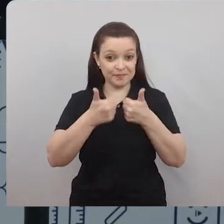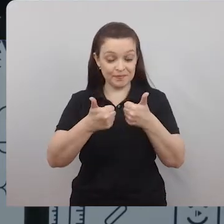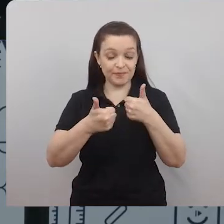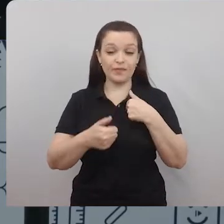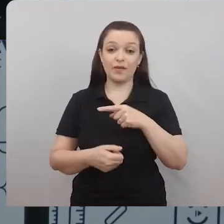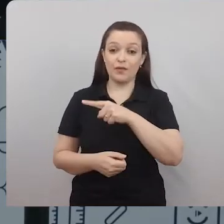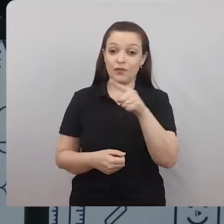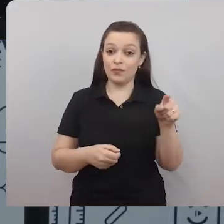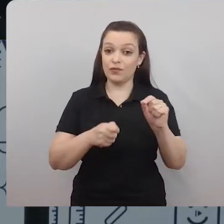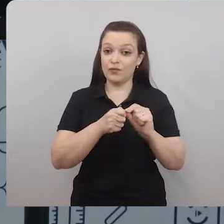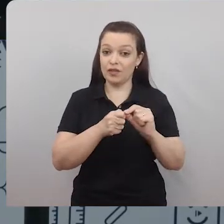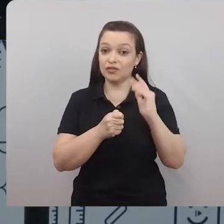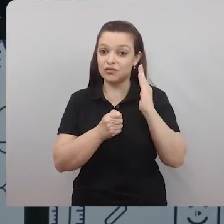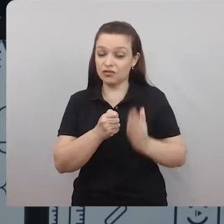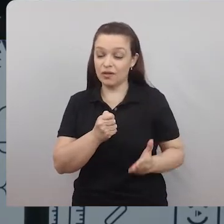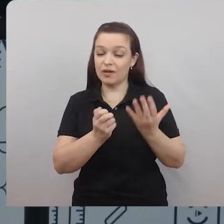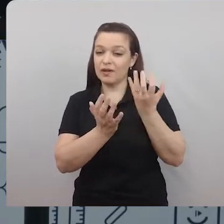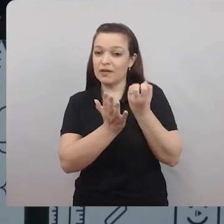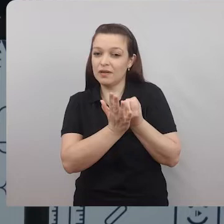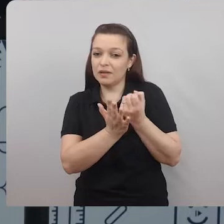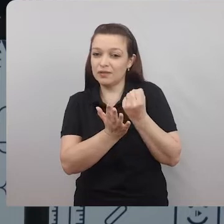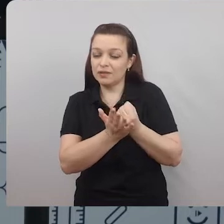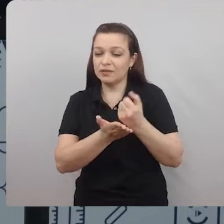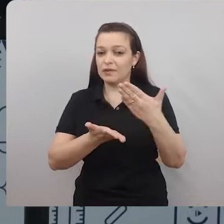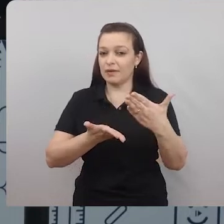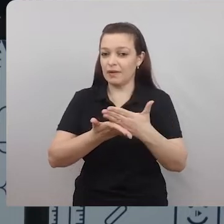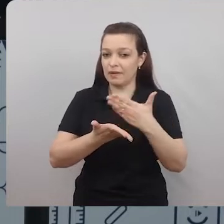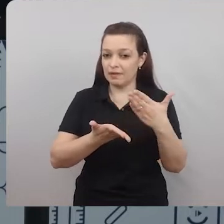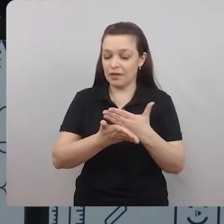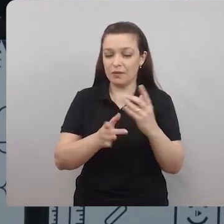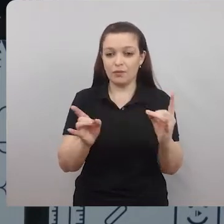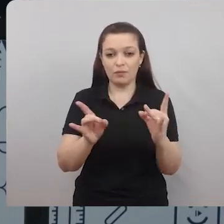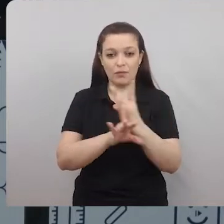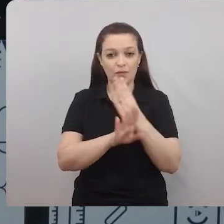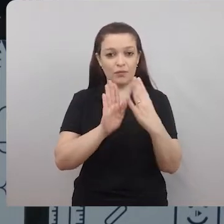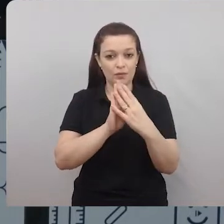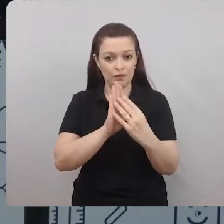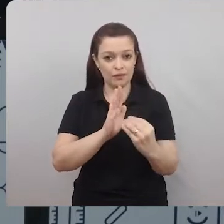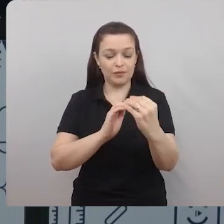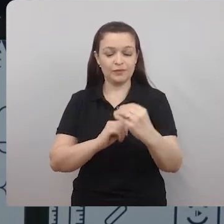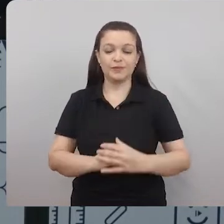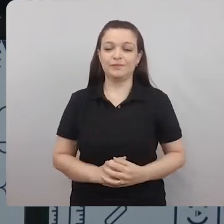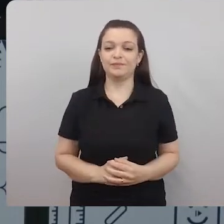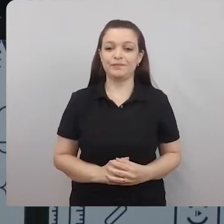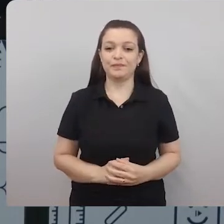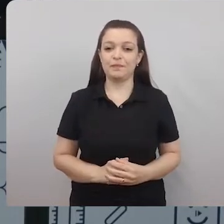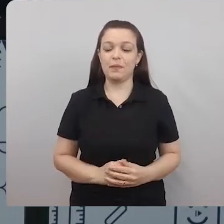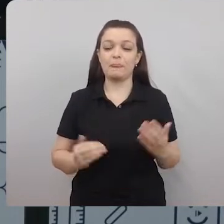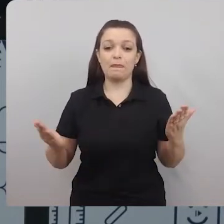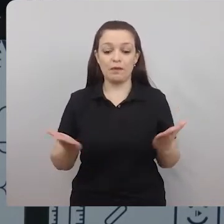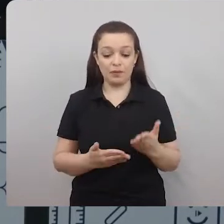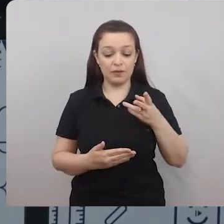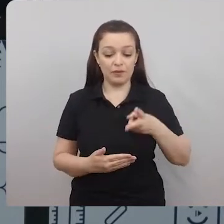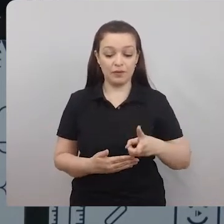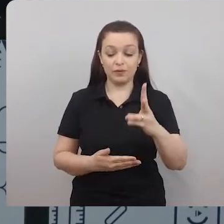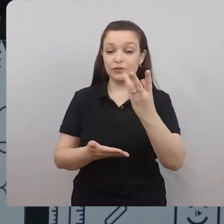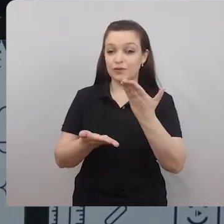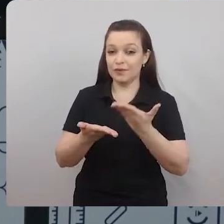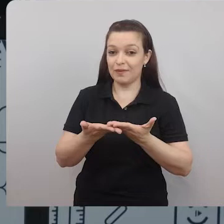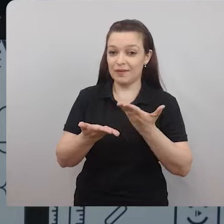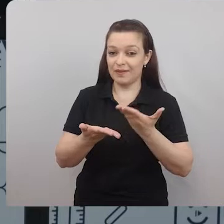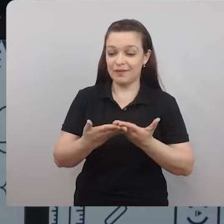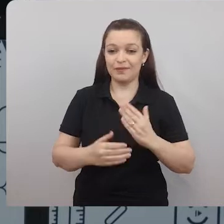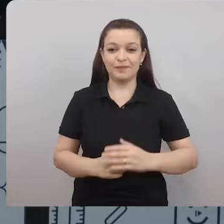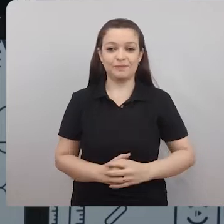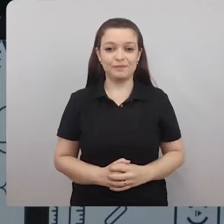Muito bem. Fizeram o registro lá no caderno. Vamos dar continuidade à nossa aula,